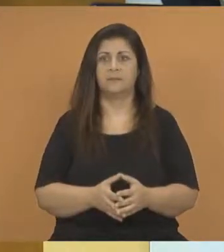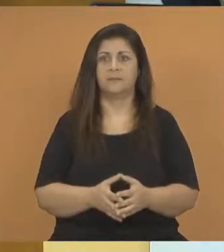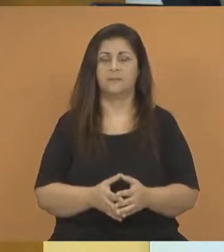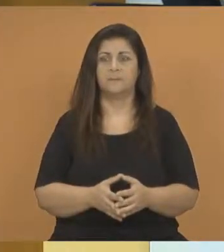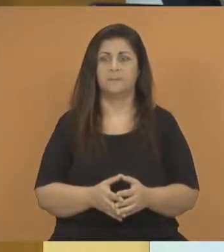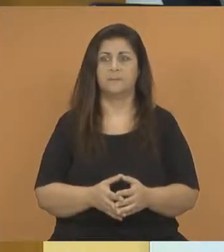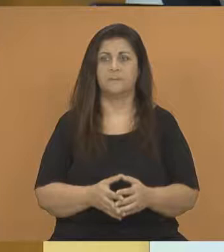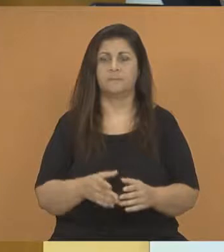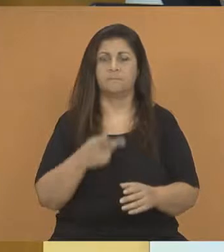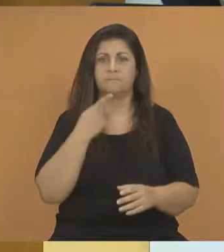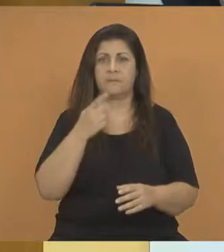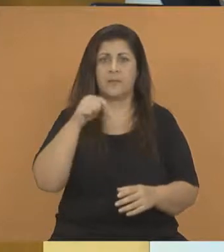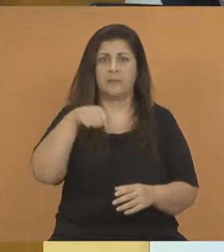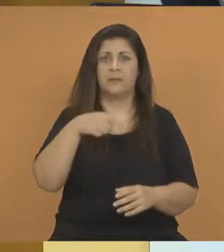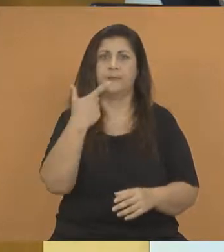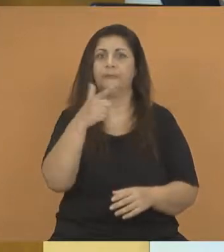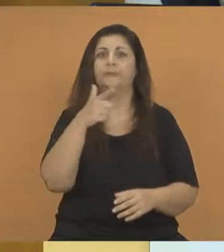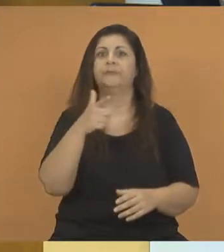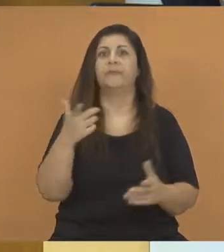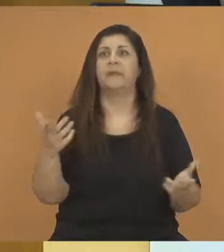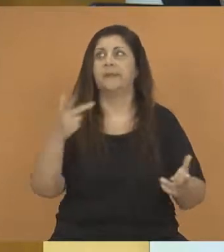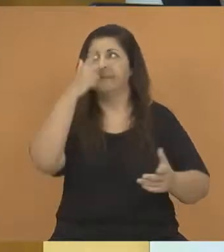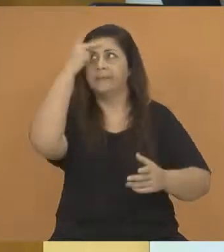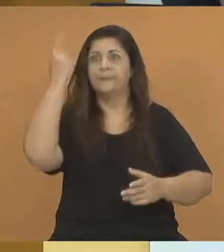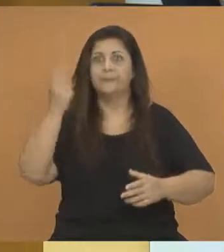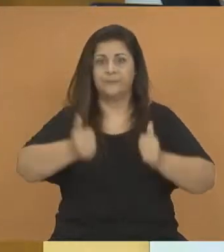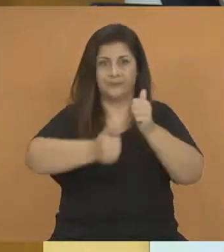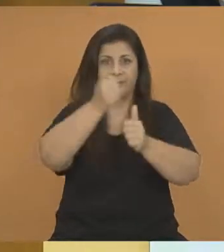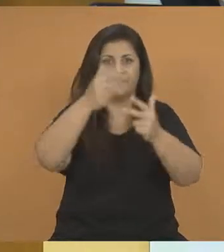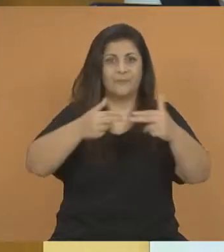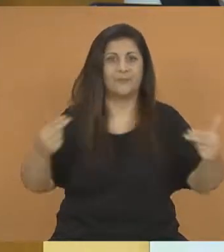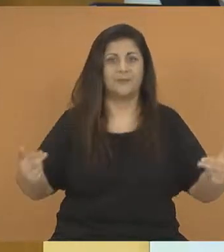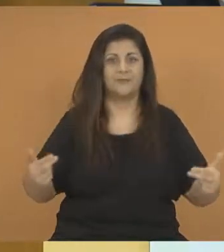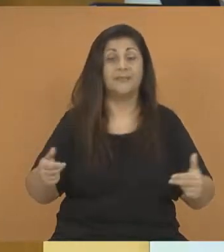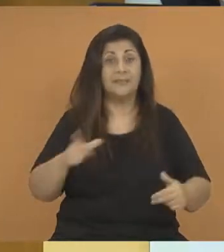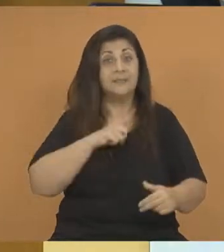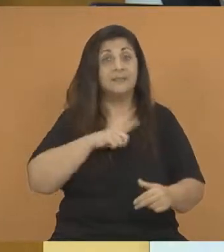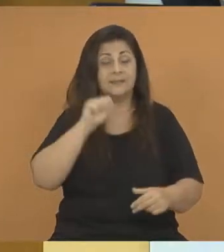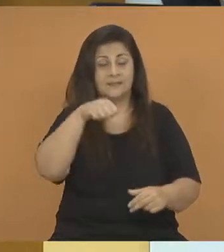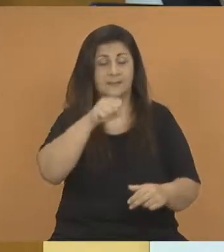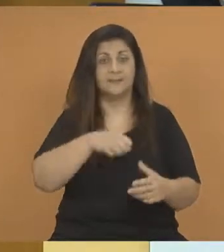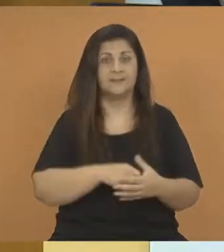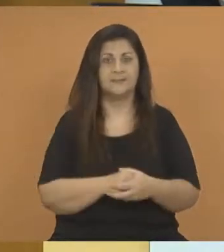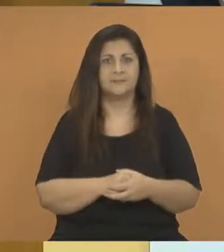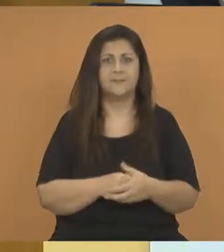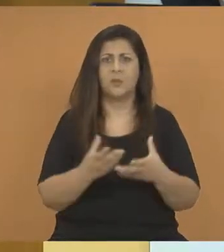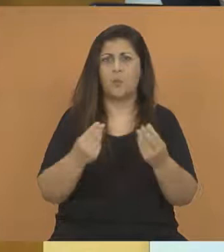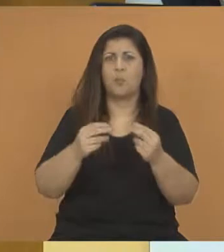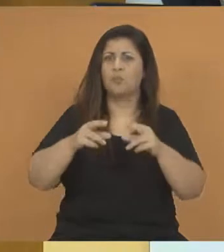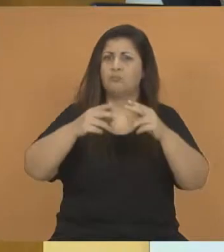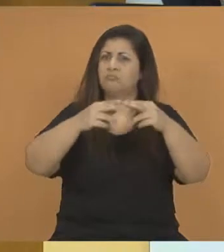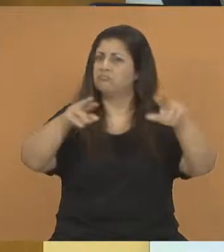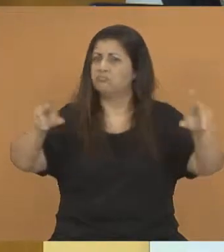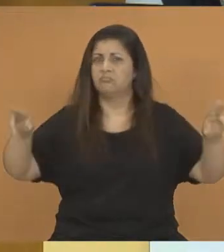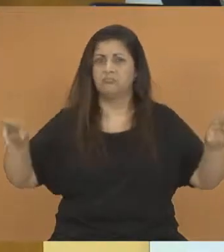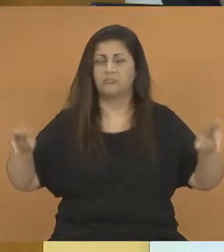dizer que aqui não existe atletas de qualidade, a gente sabe que existe, né, várias modalidades